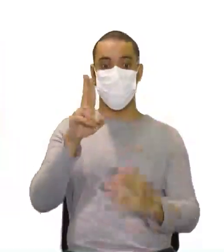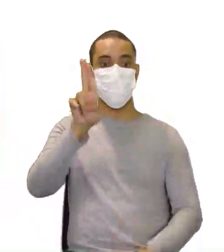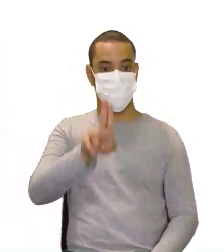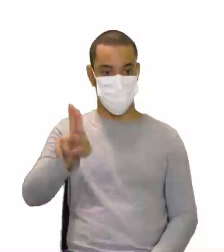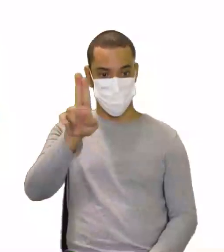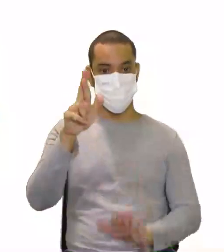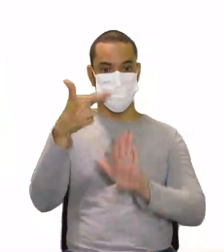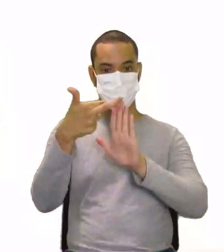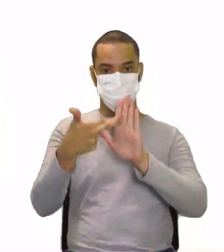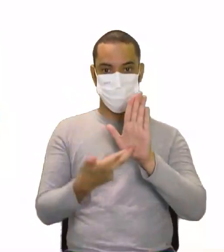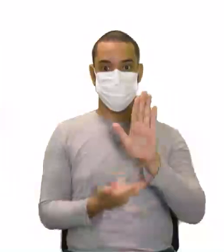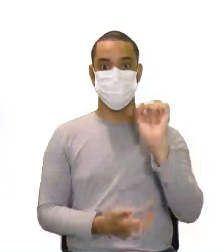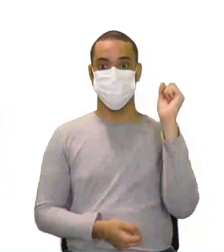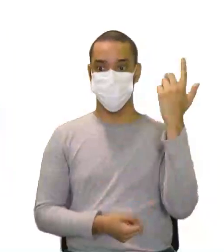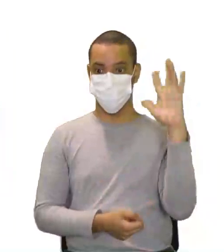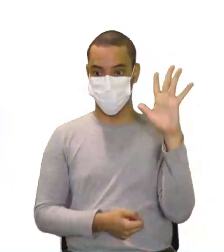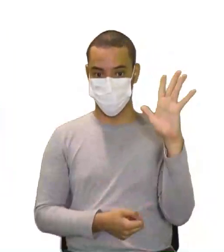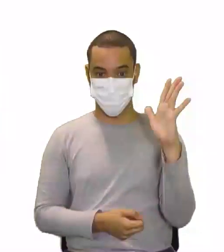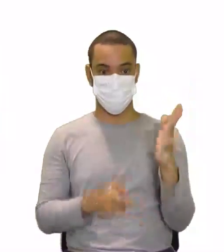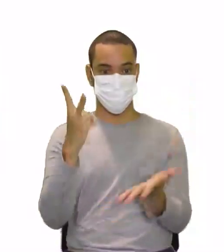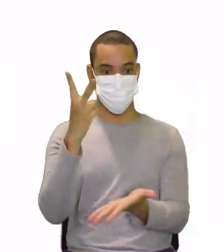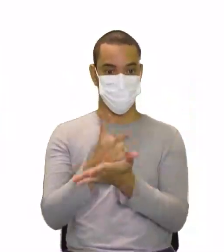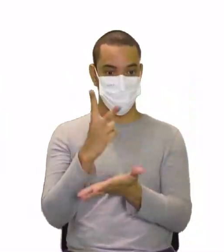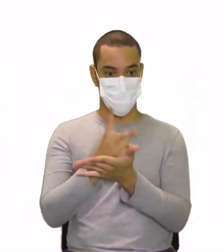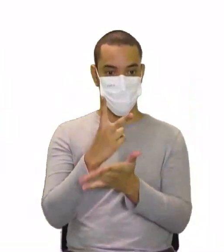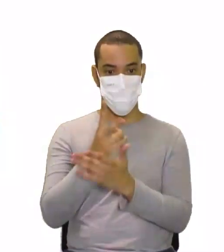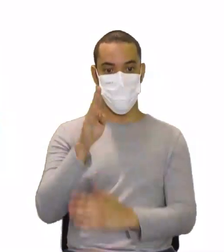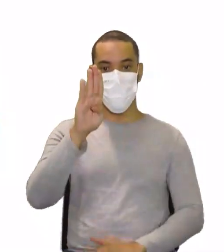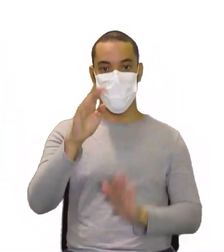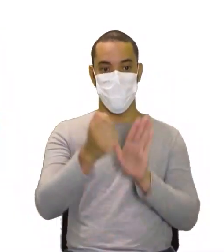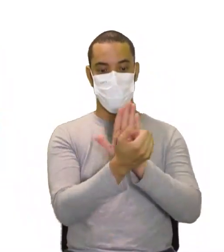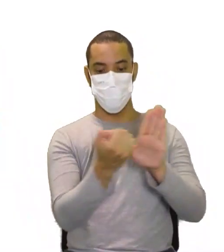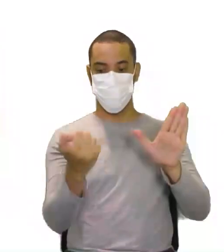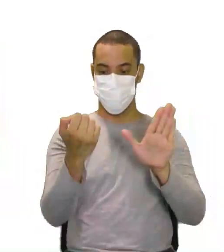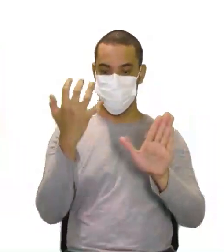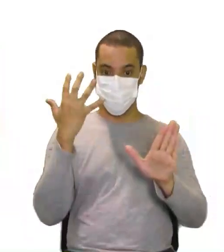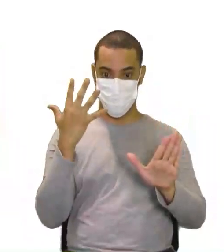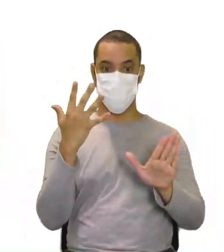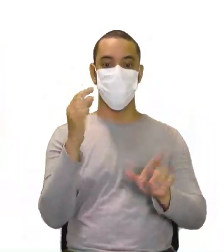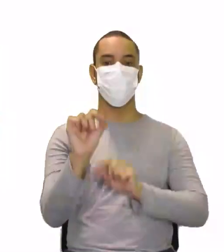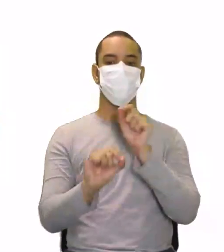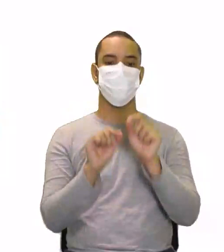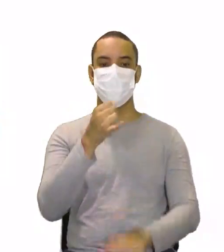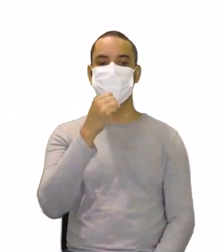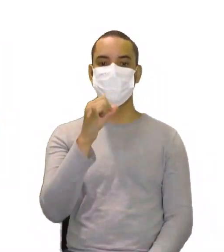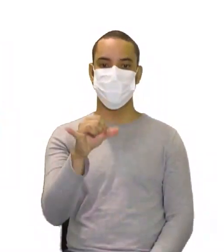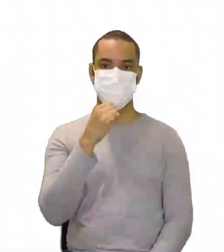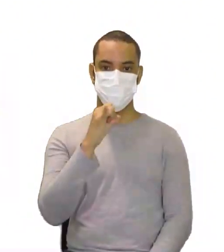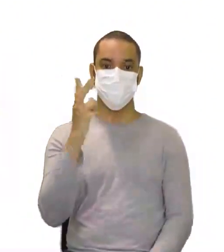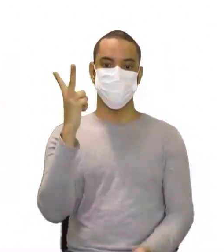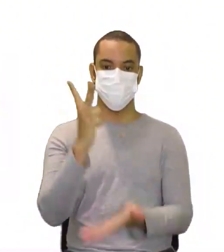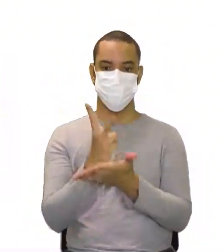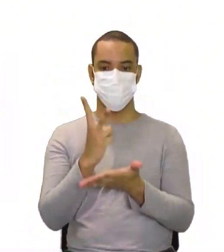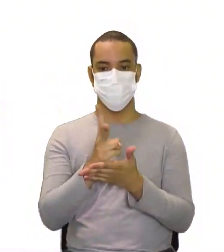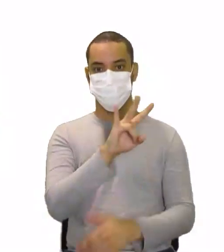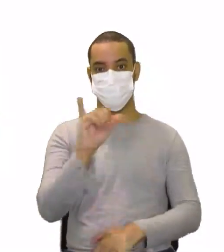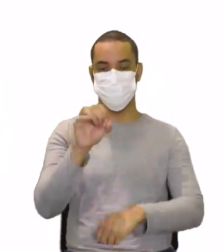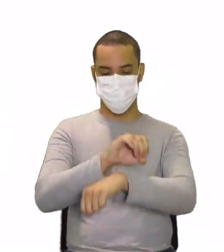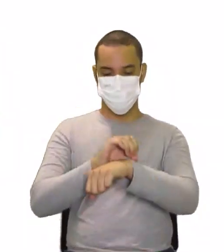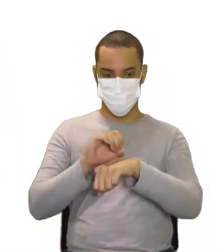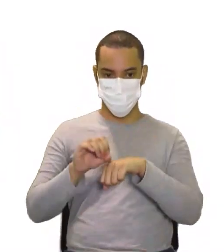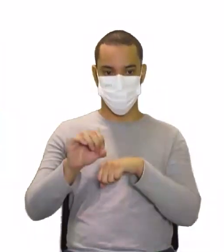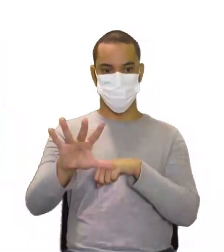da mão direita, com B saindo do papel, a corrente elétrica induzida será no